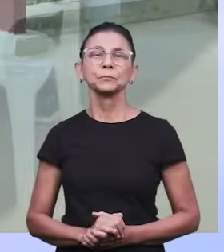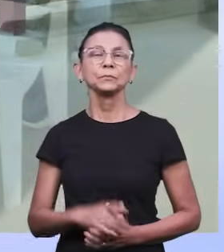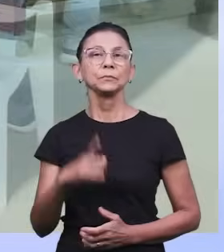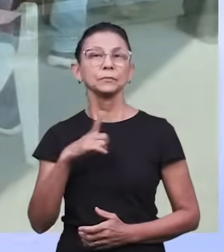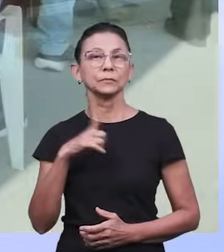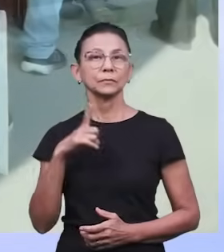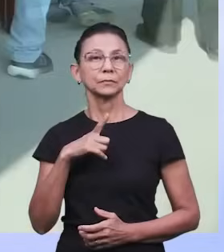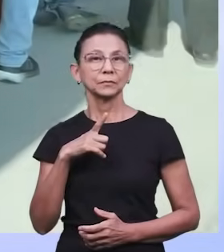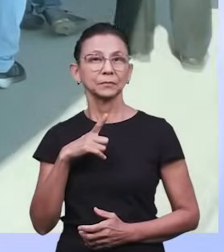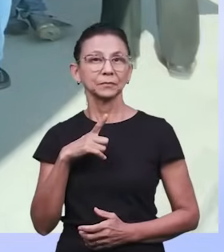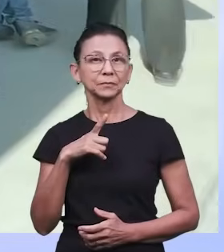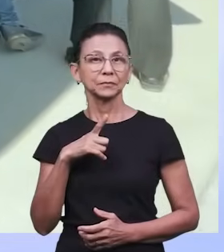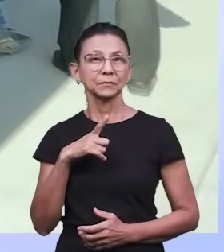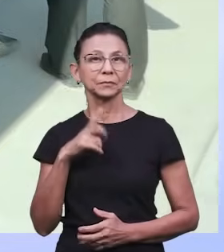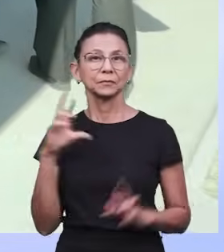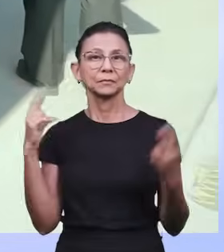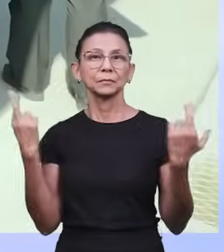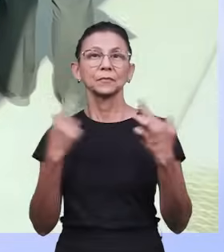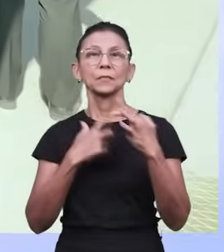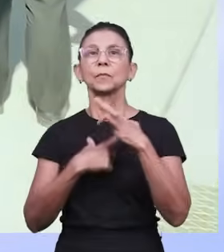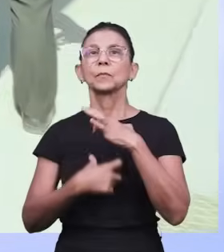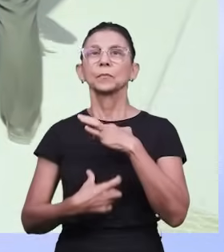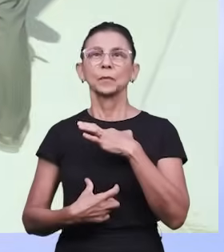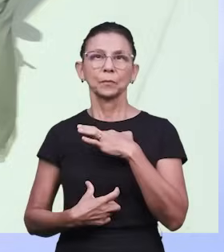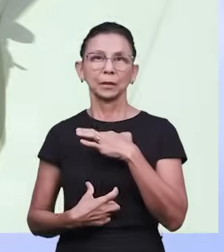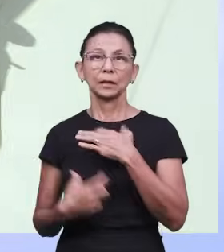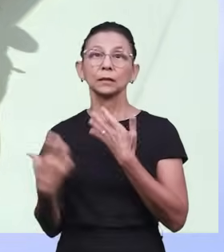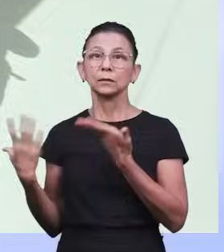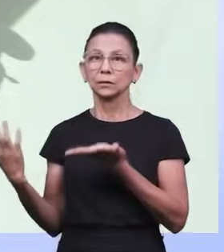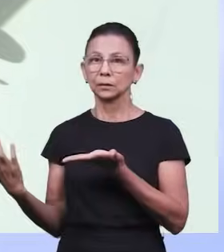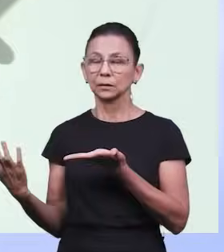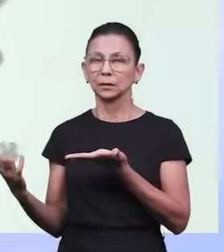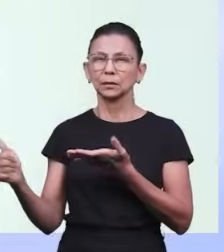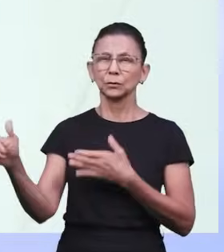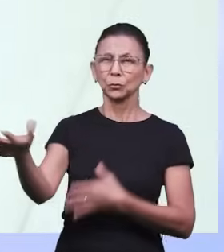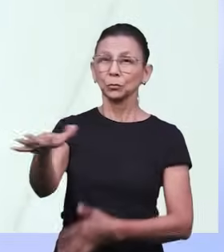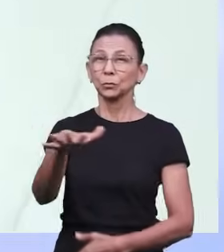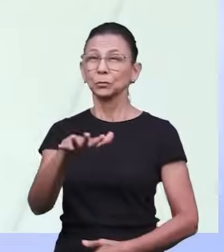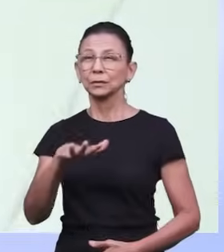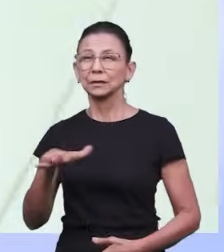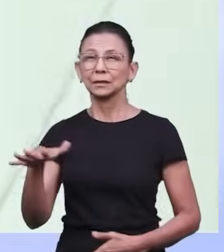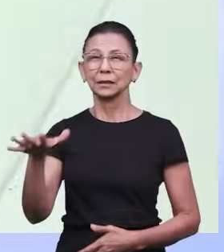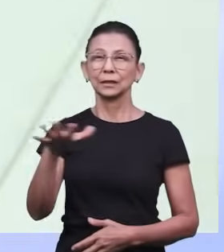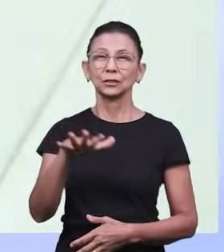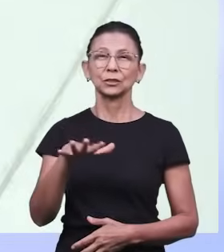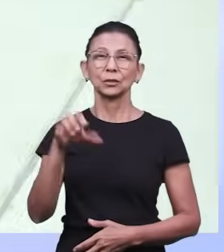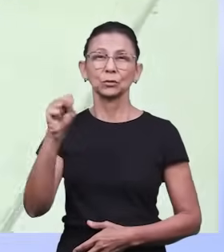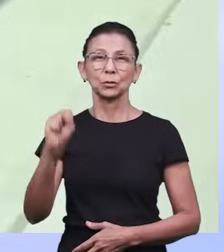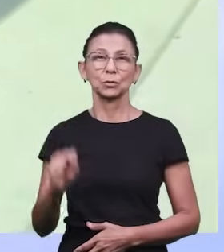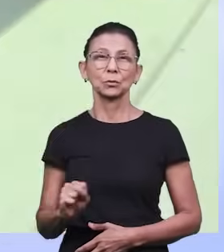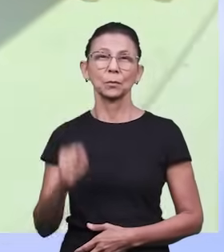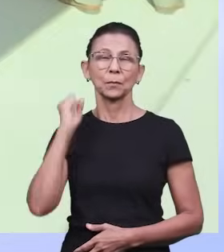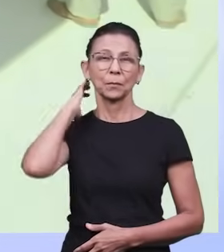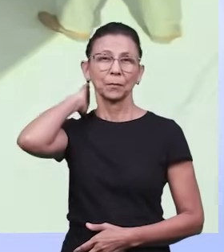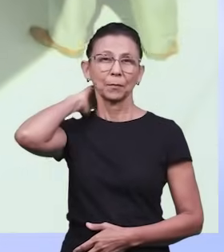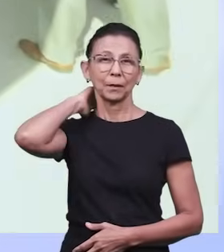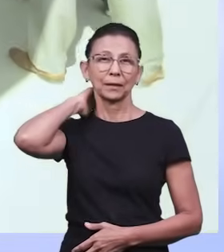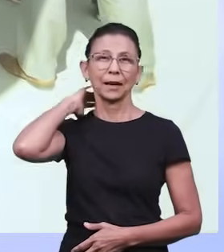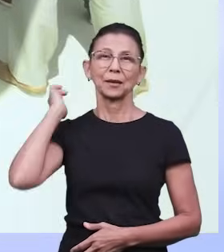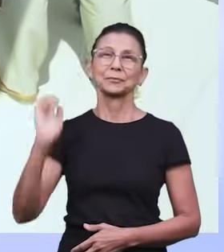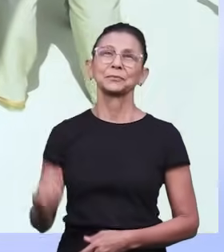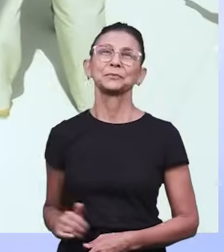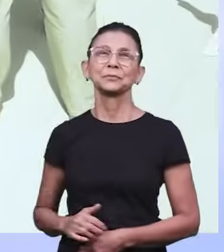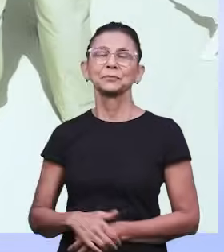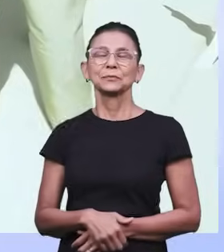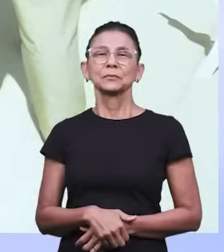de obreiros aqui, onde a participação de obreiros de toda a nossa região sul do Pará, e passamos aquilo que